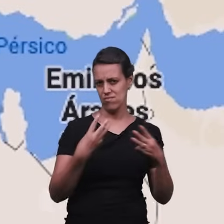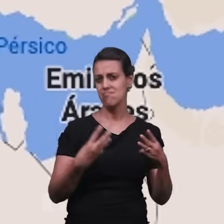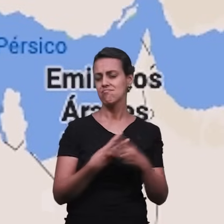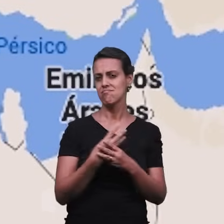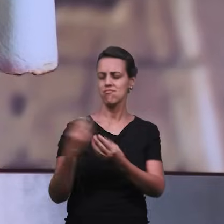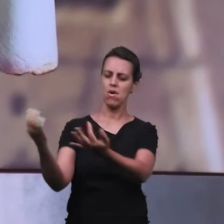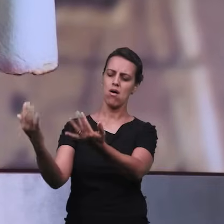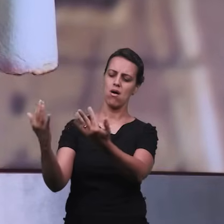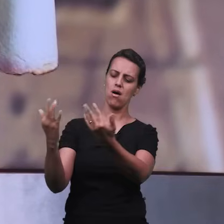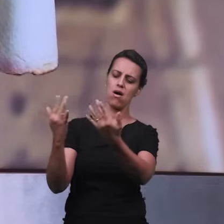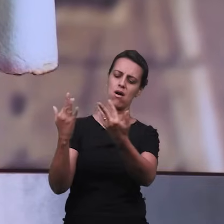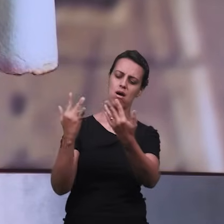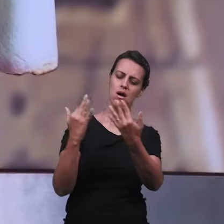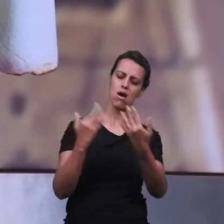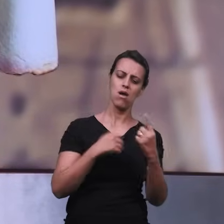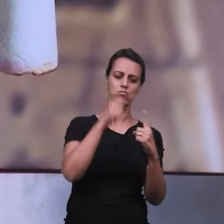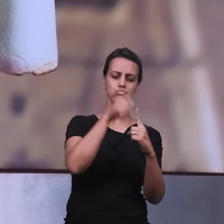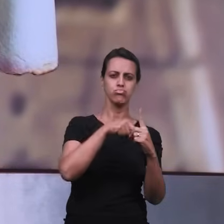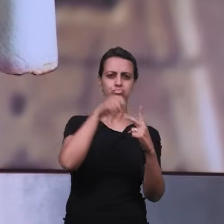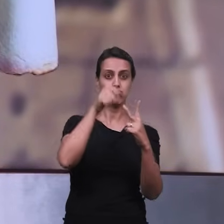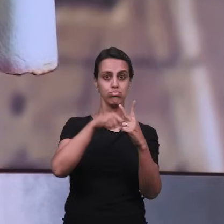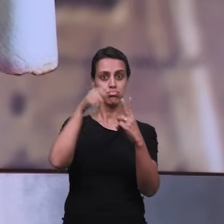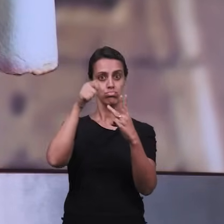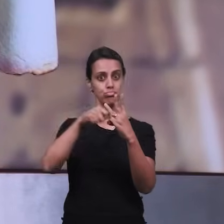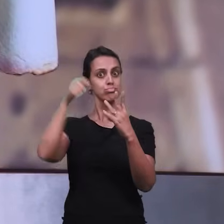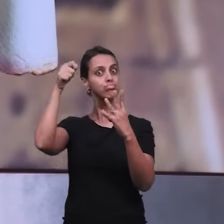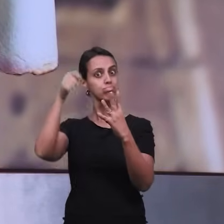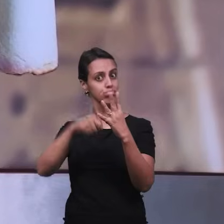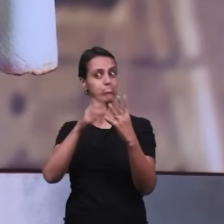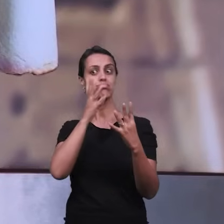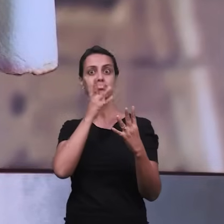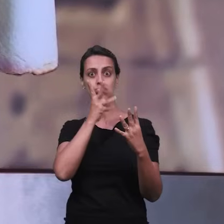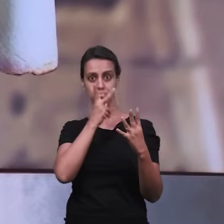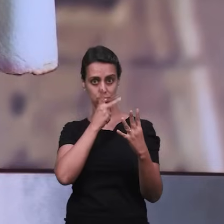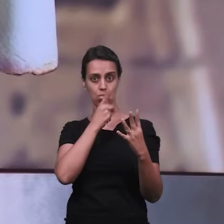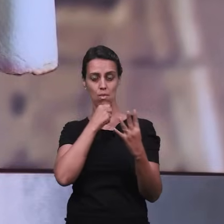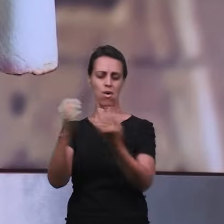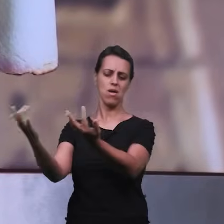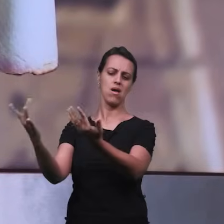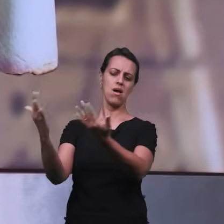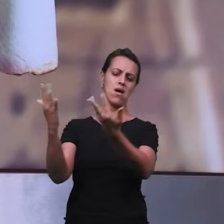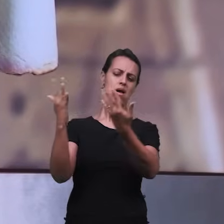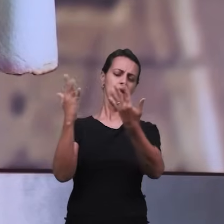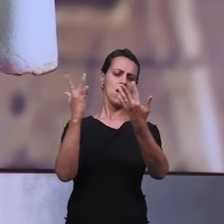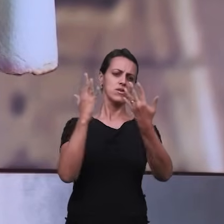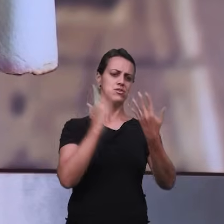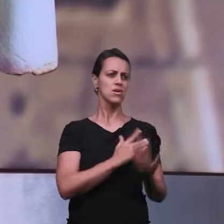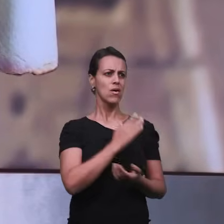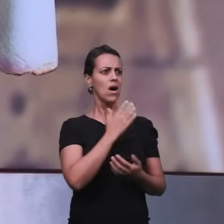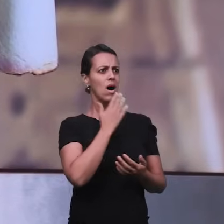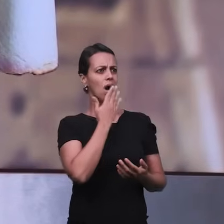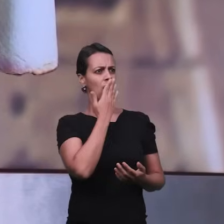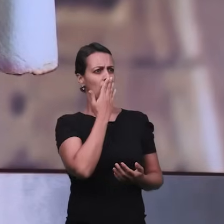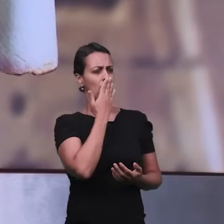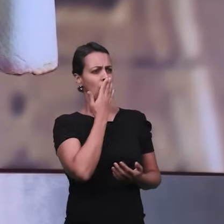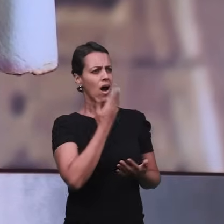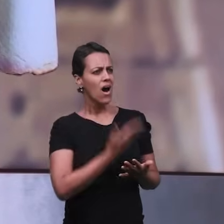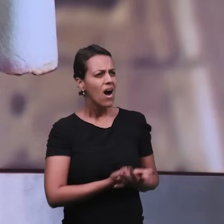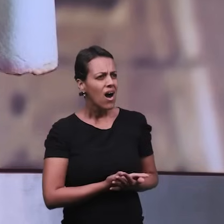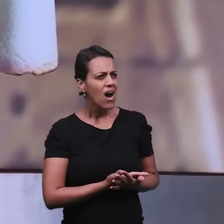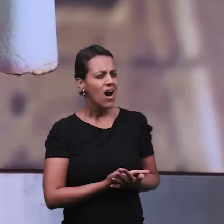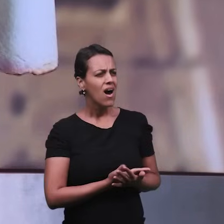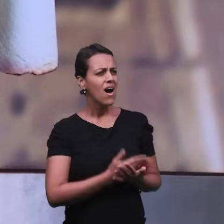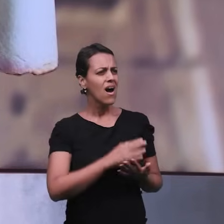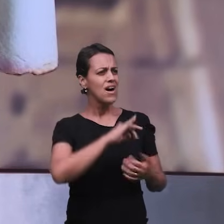4 meses, e encontraram uma Jerusalém devastada, desabitada, e